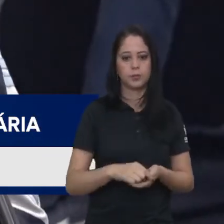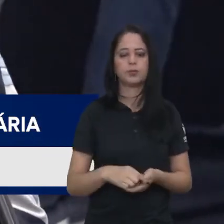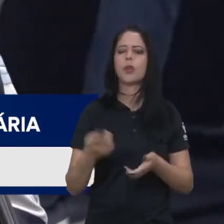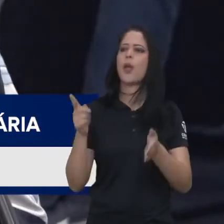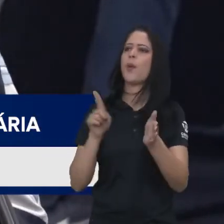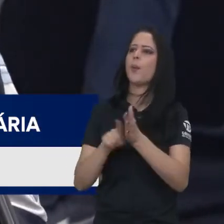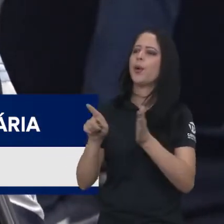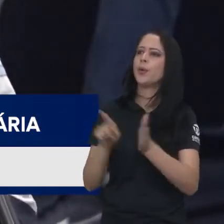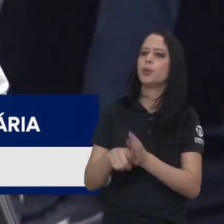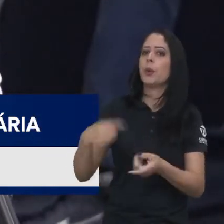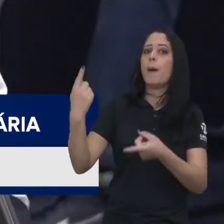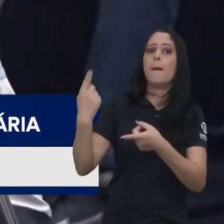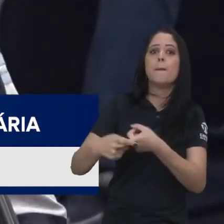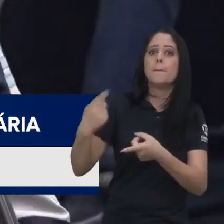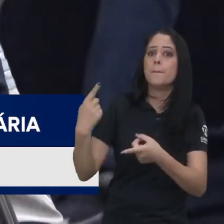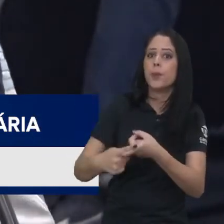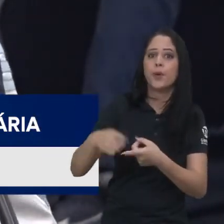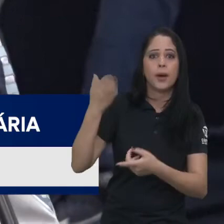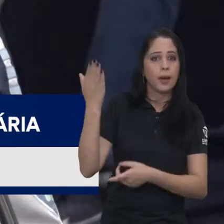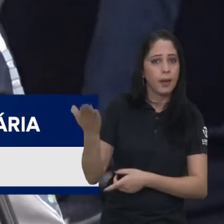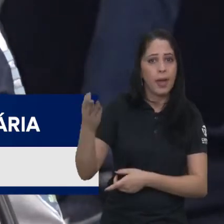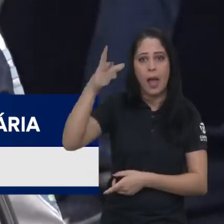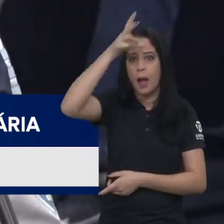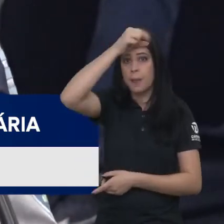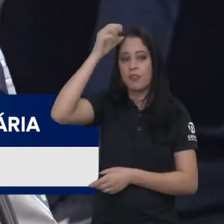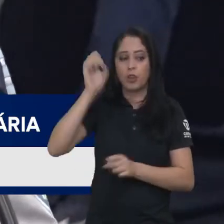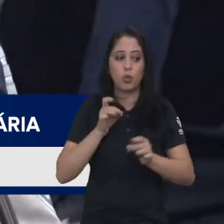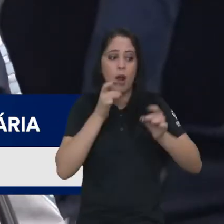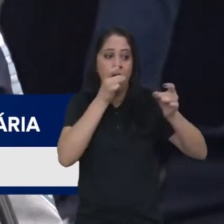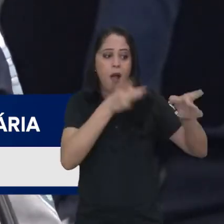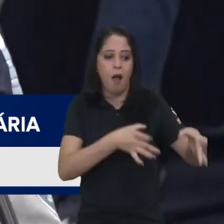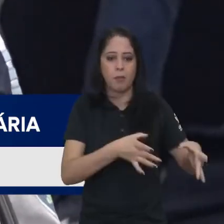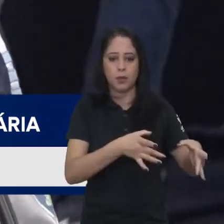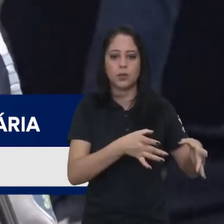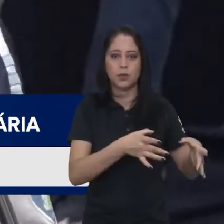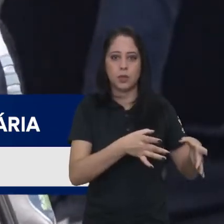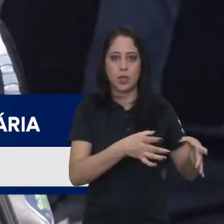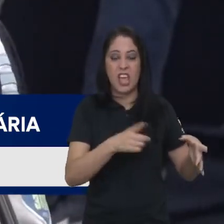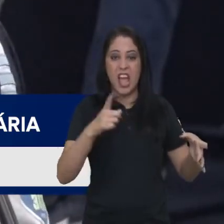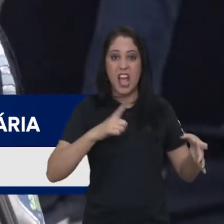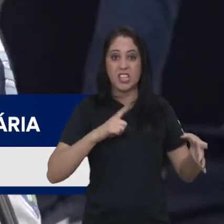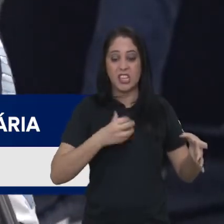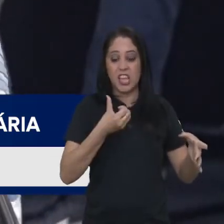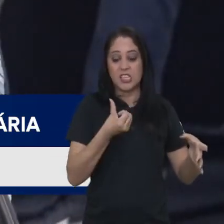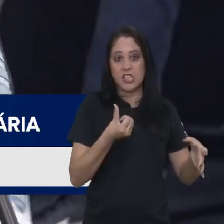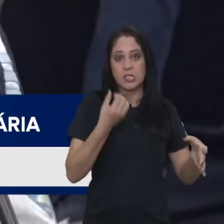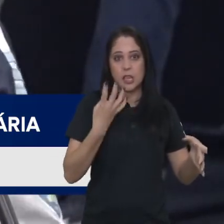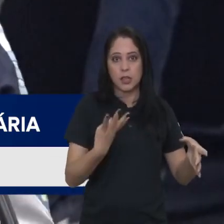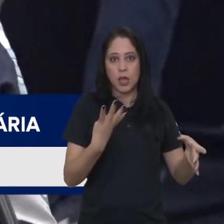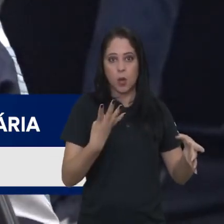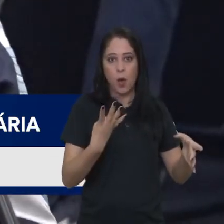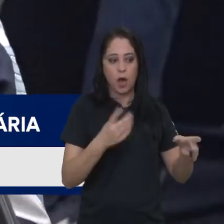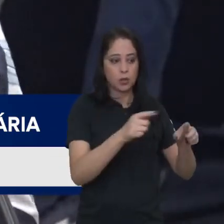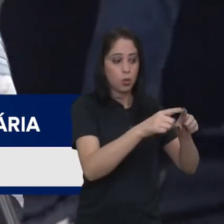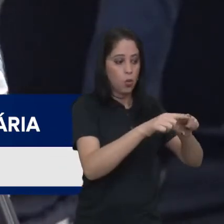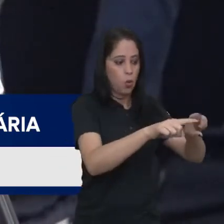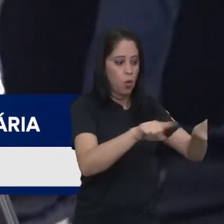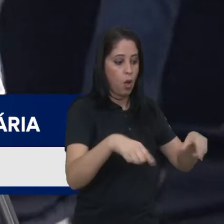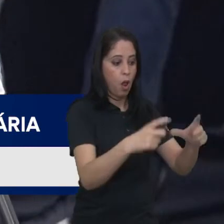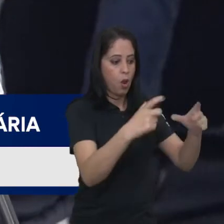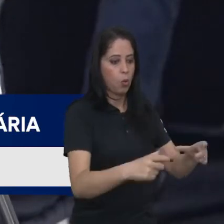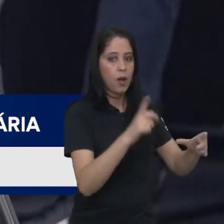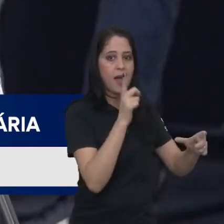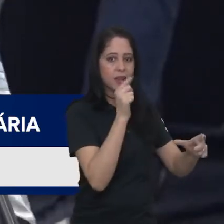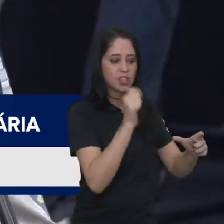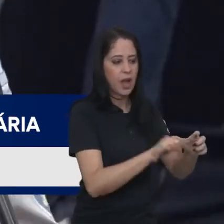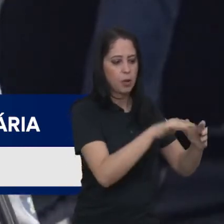porquê que ela não faz, porquê que ela deixa daquele jeito, tem 64 nascentes d'água jorrando água dia e noite e está